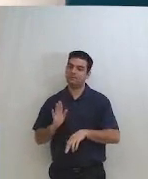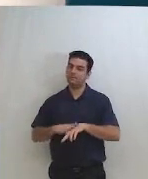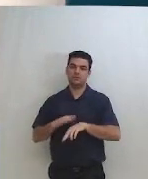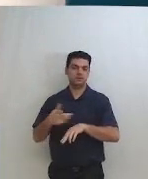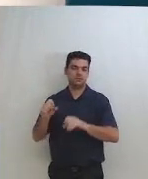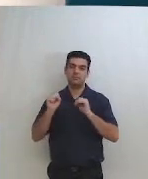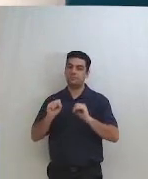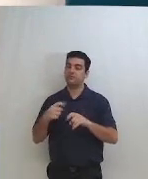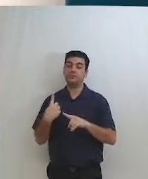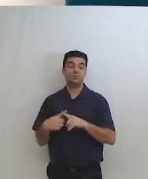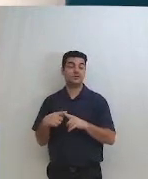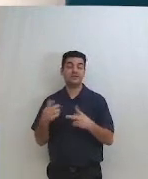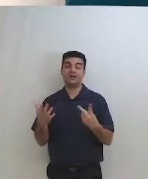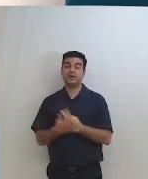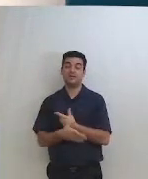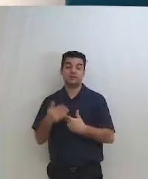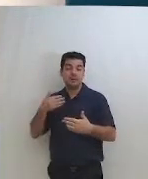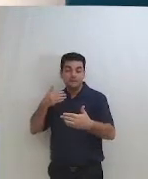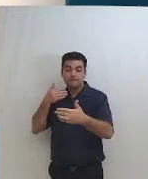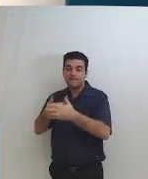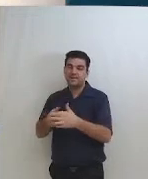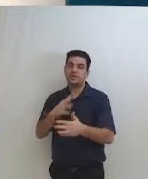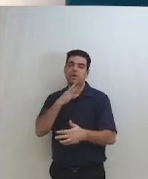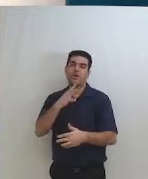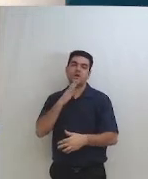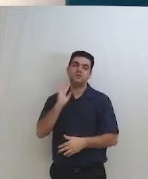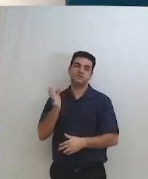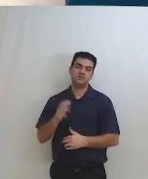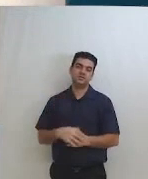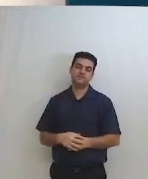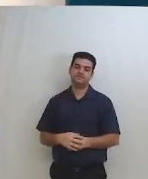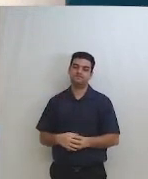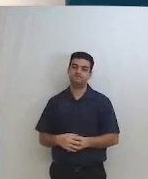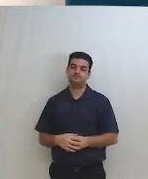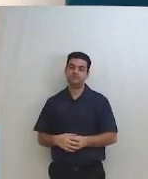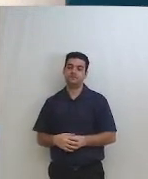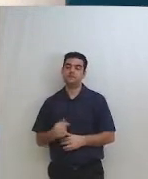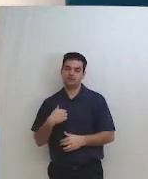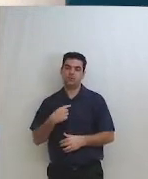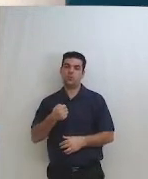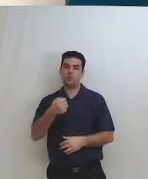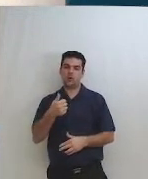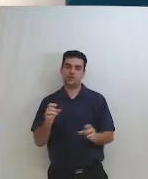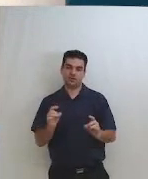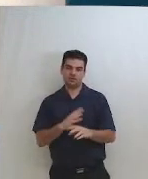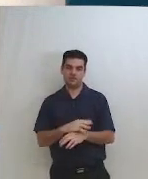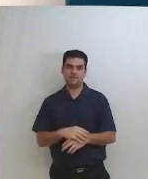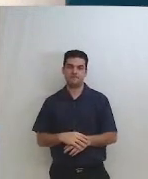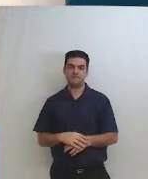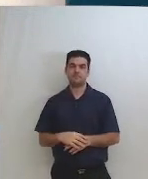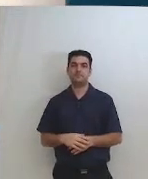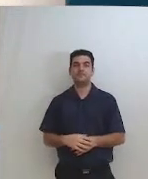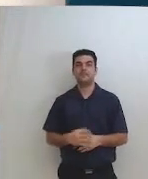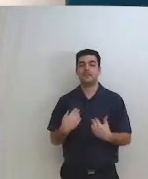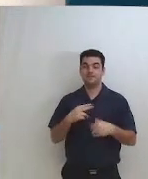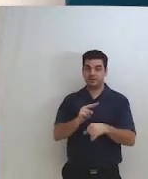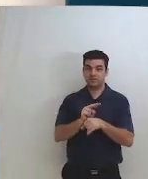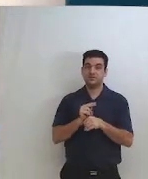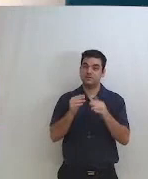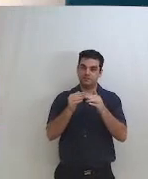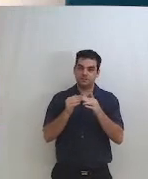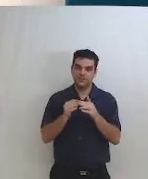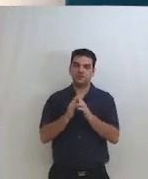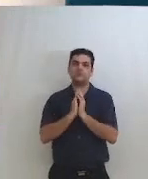da realidade. Então, excelência, já caminhando para o fim, a defesa requer o provimento